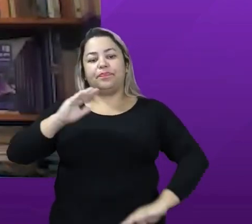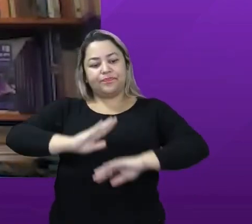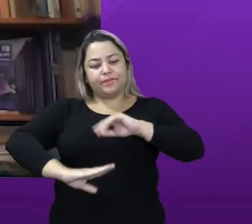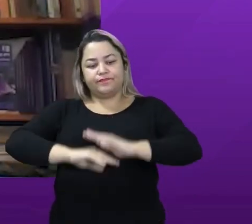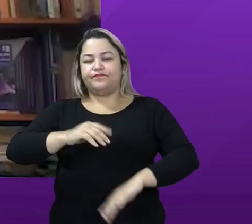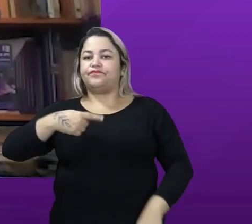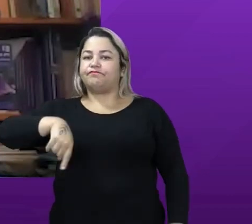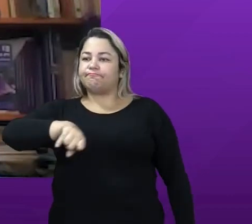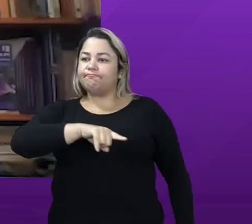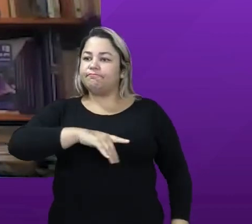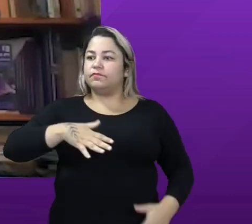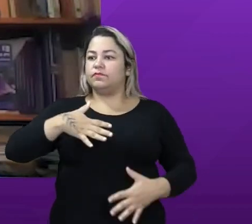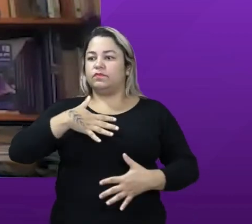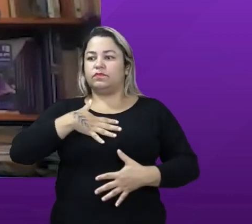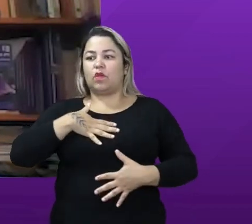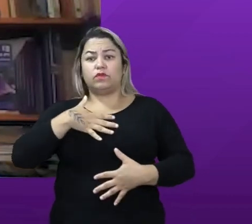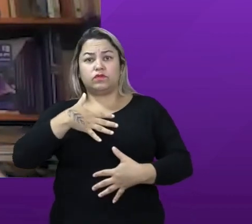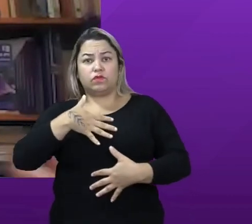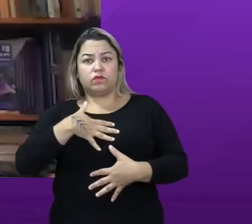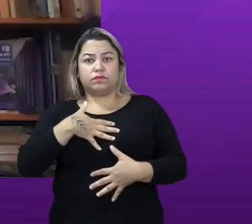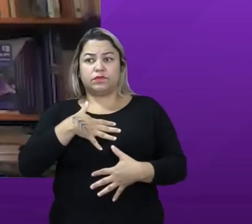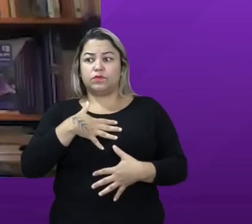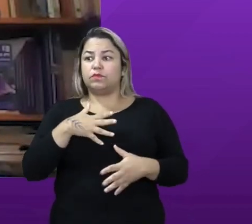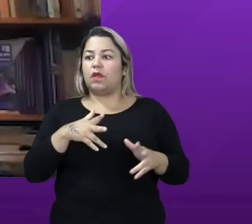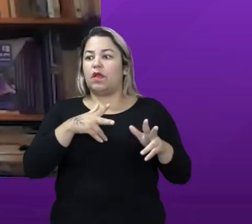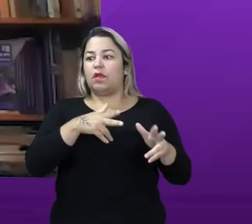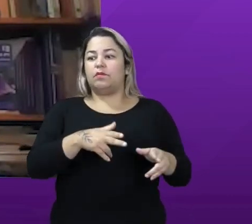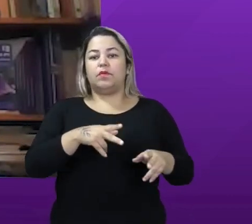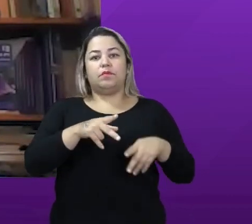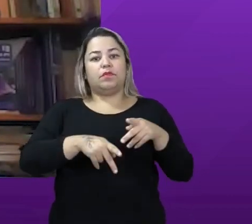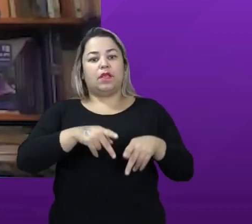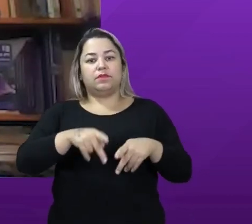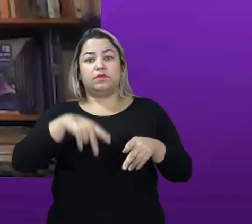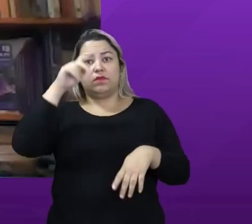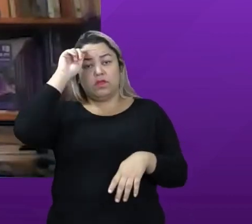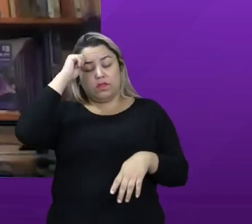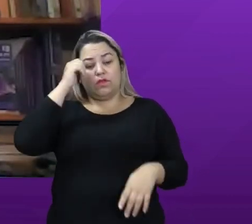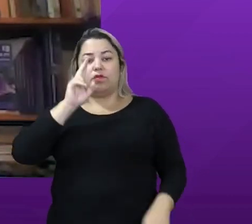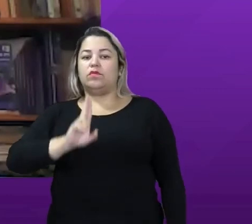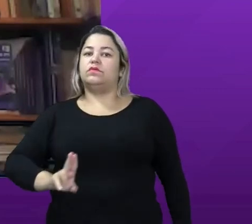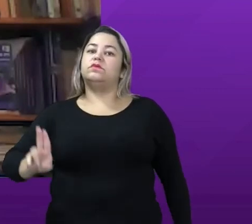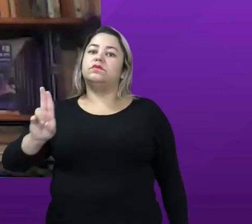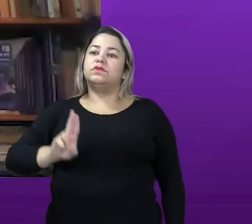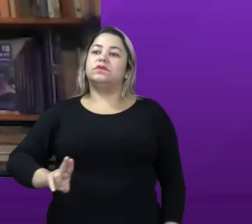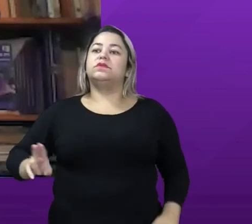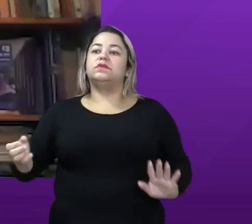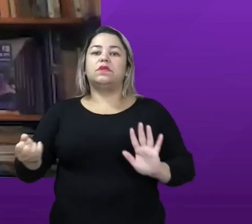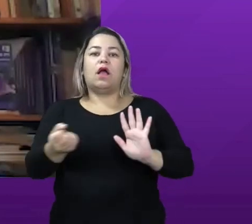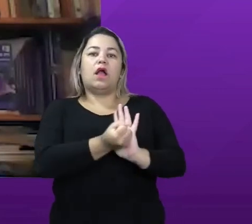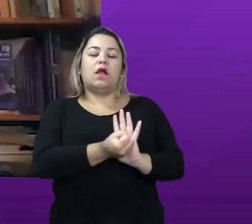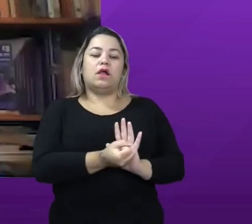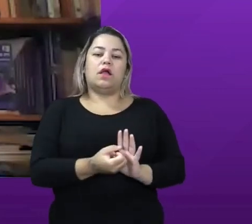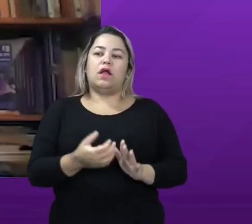sobre o nosso corpo, assim como a população negra usa esse slogan que a